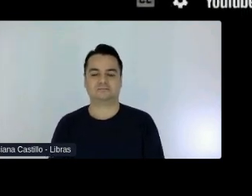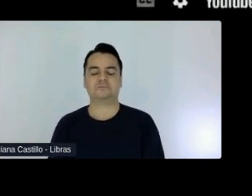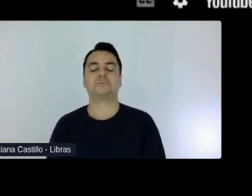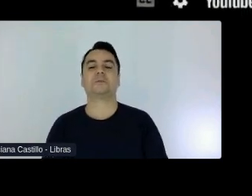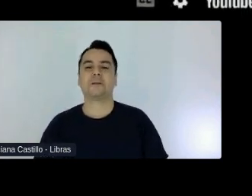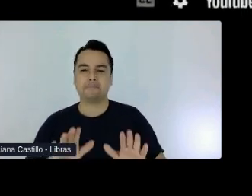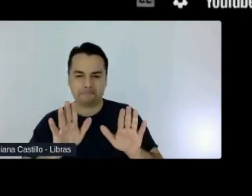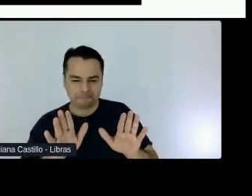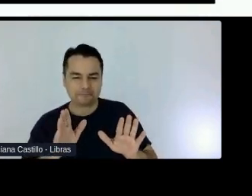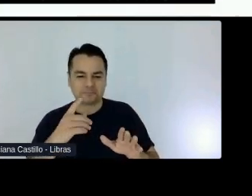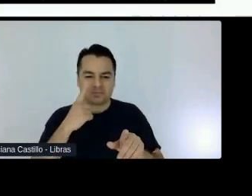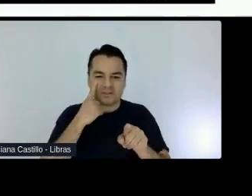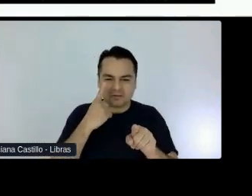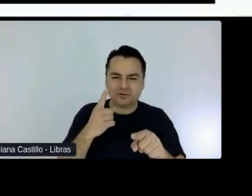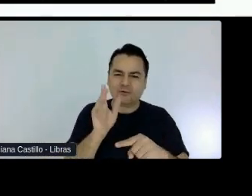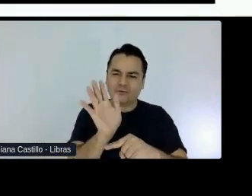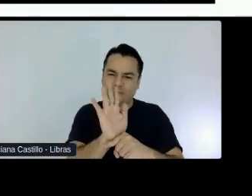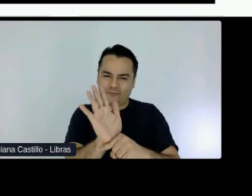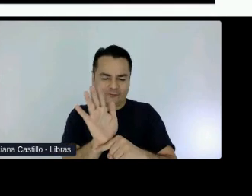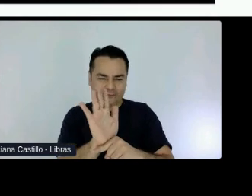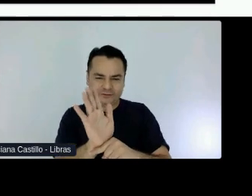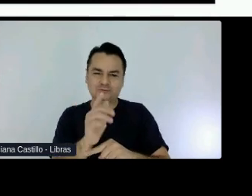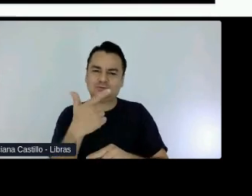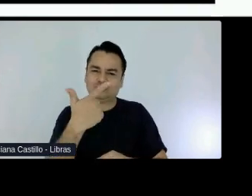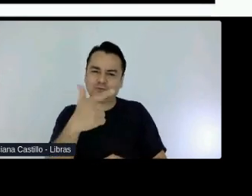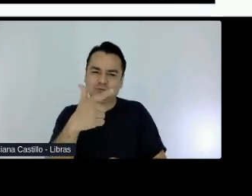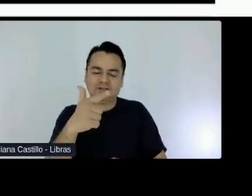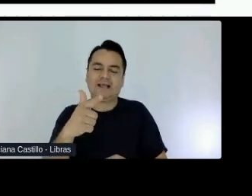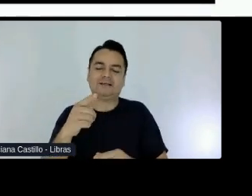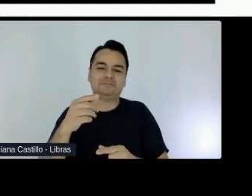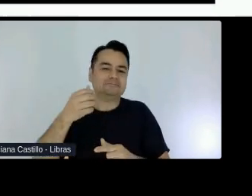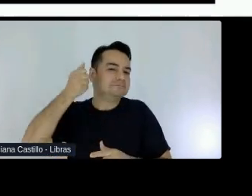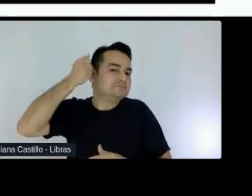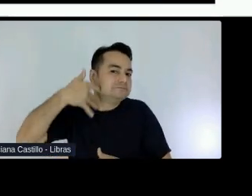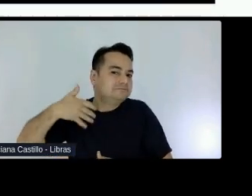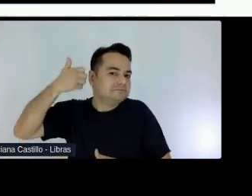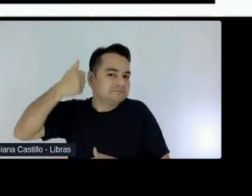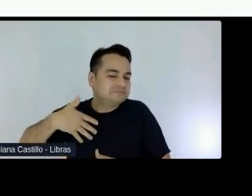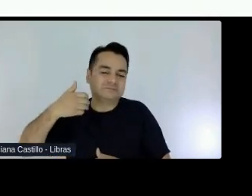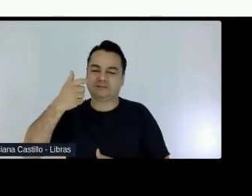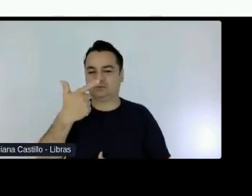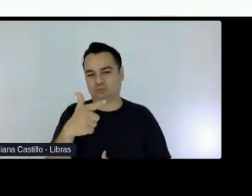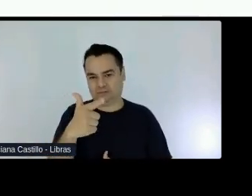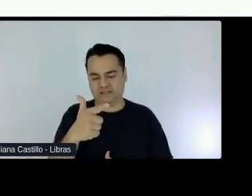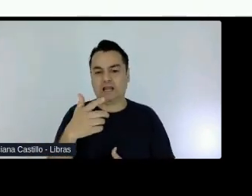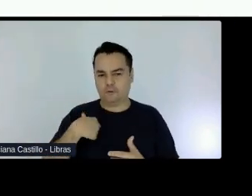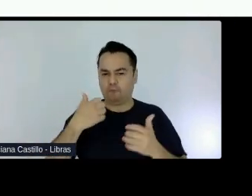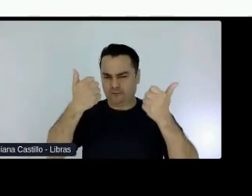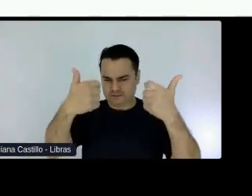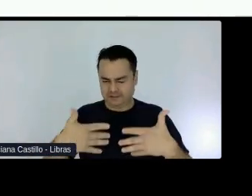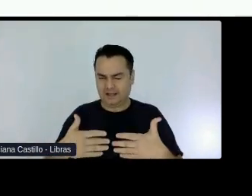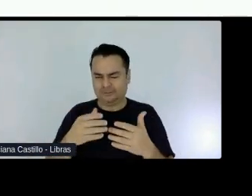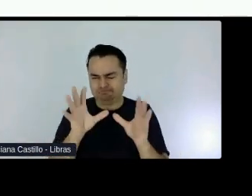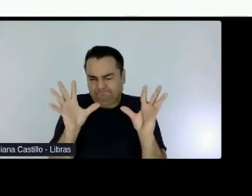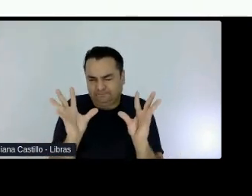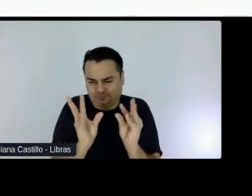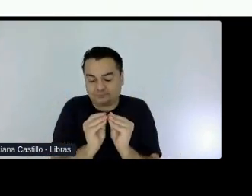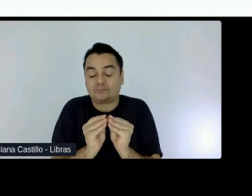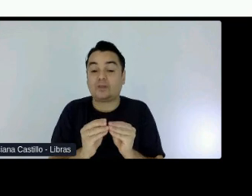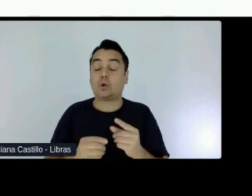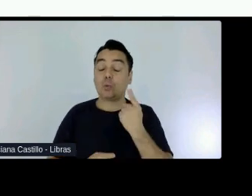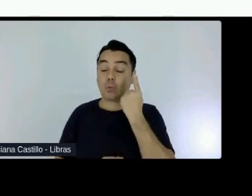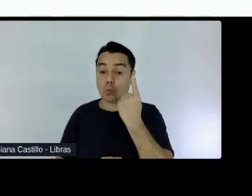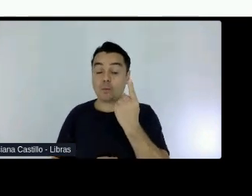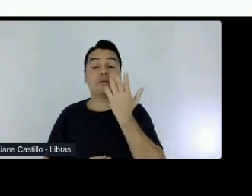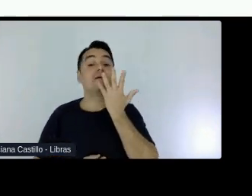Quando o vídeo não tem a audiodescrição, então eu vou explicar ele para vocês um pouquinho, que é uma